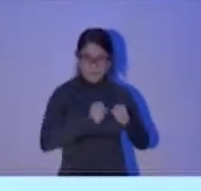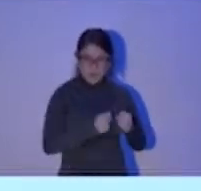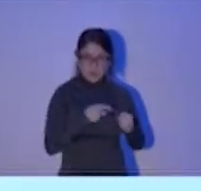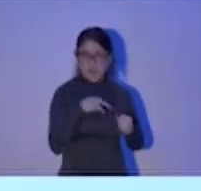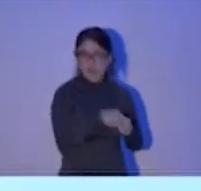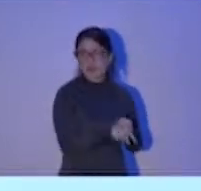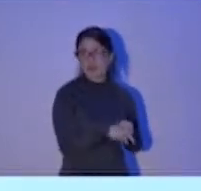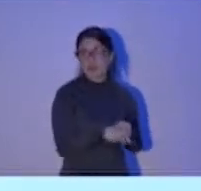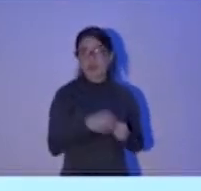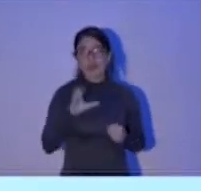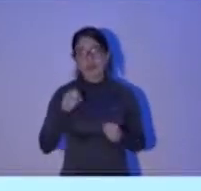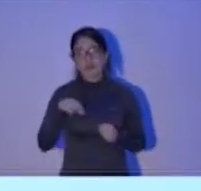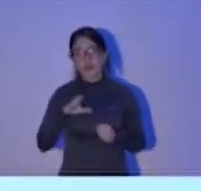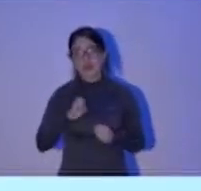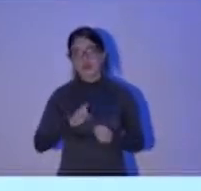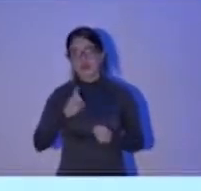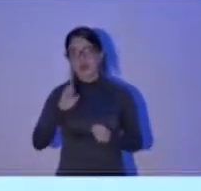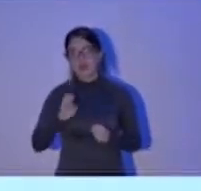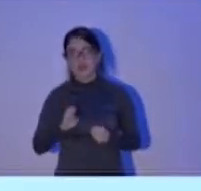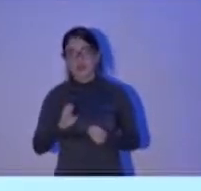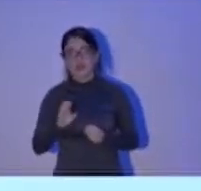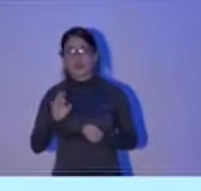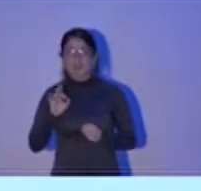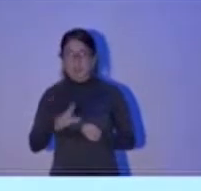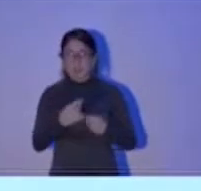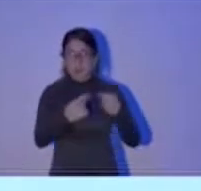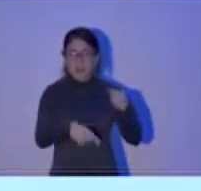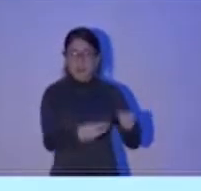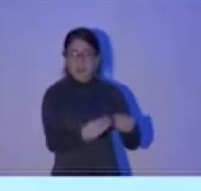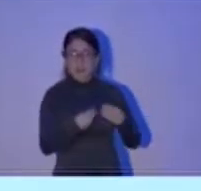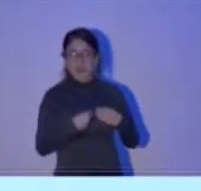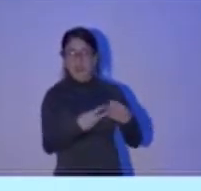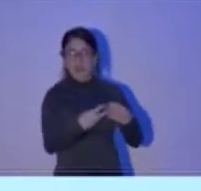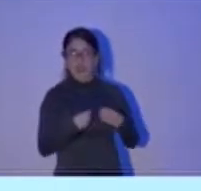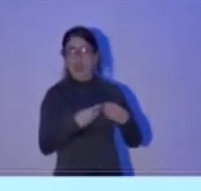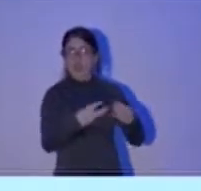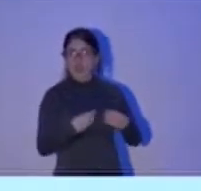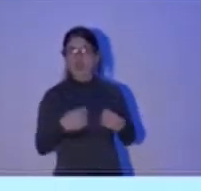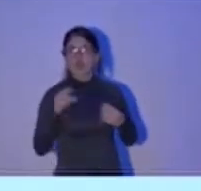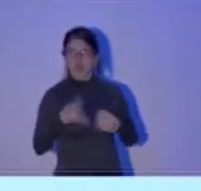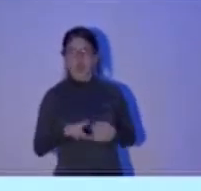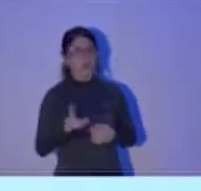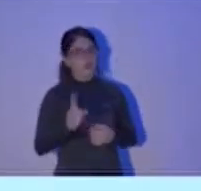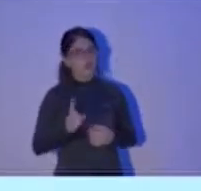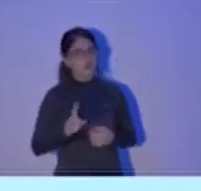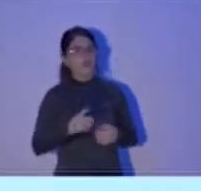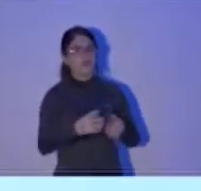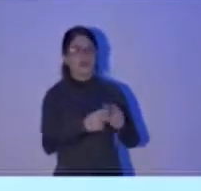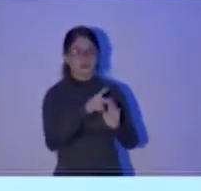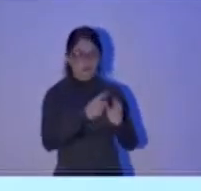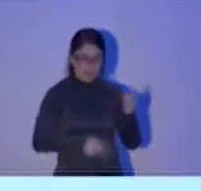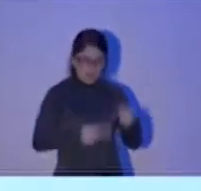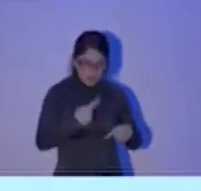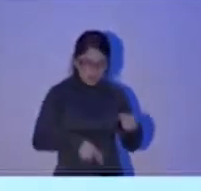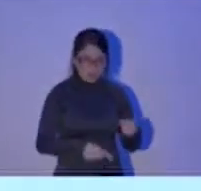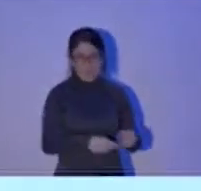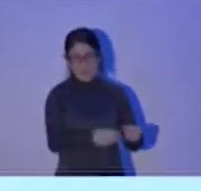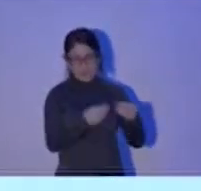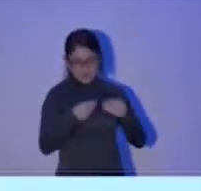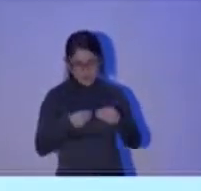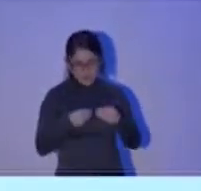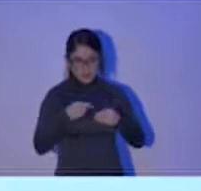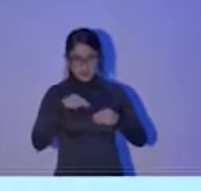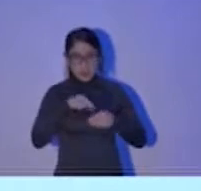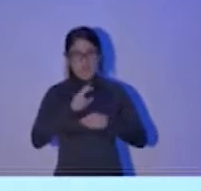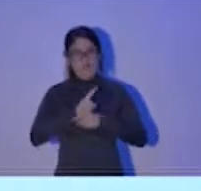CONCED não como palco de receptor de políticas, mas também como indutor de políticas, juntamente com a Undime,